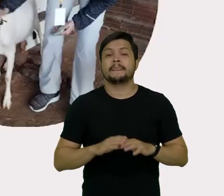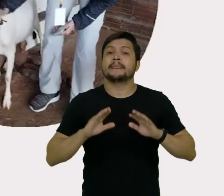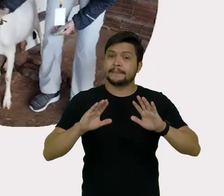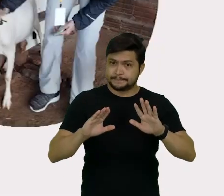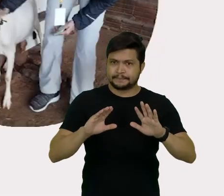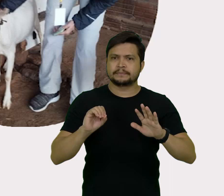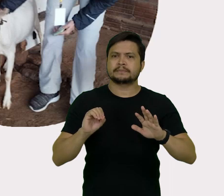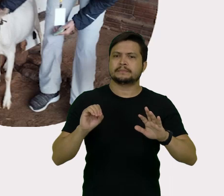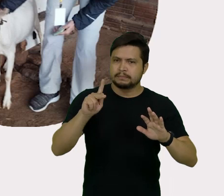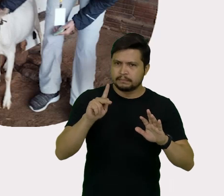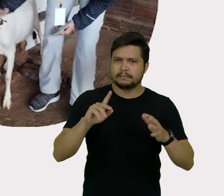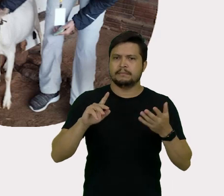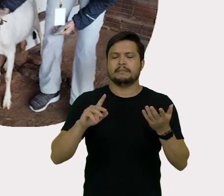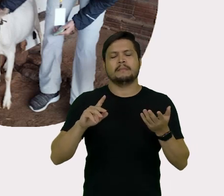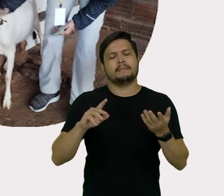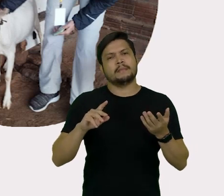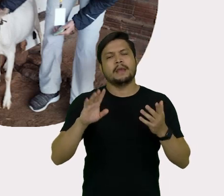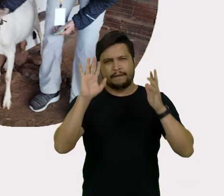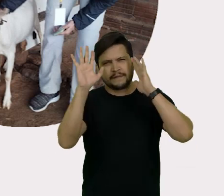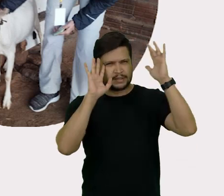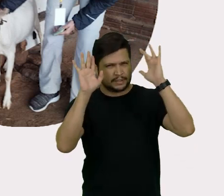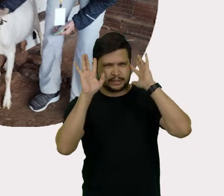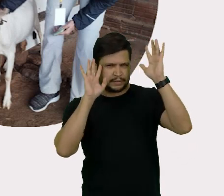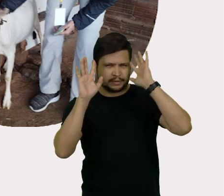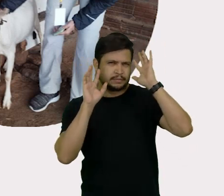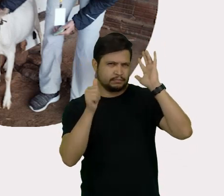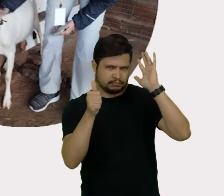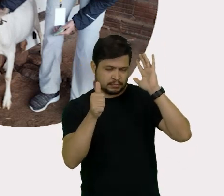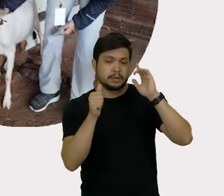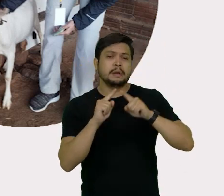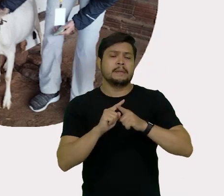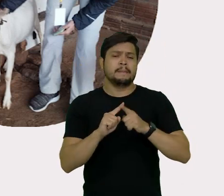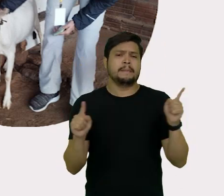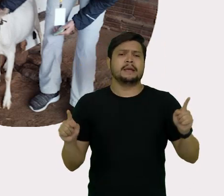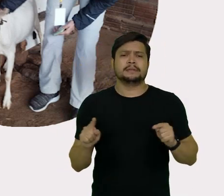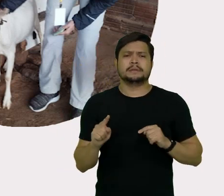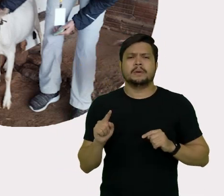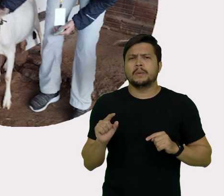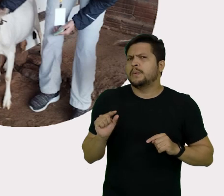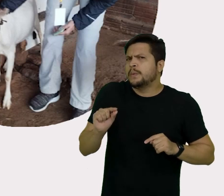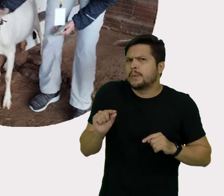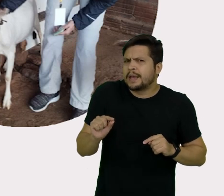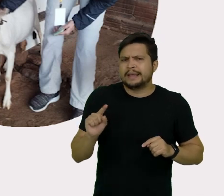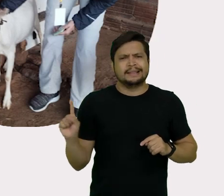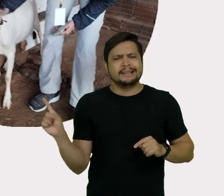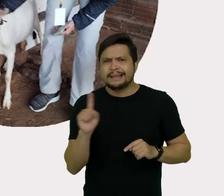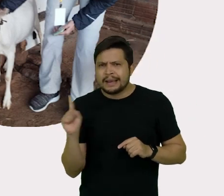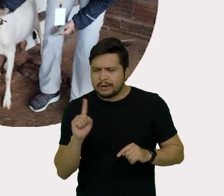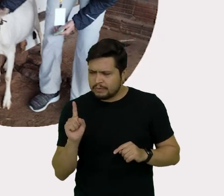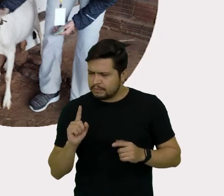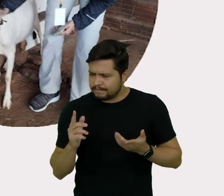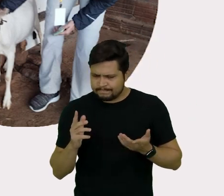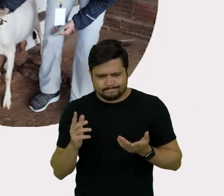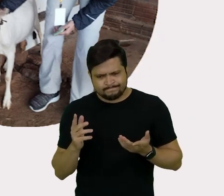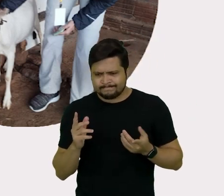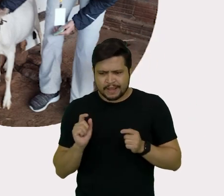coisa. Tá, se eu estou com dúvida, peraí, ainda estamos sendo úteis, não estamos? Como é que é isso aí? Qual é a reflexão que a gente faz do